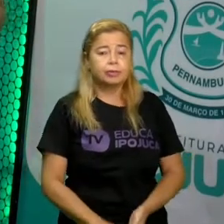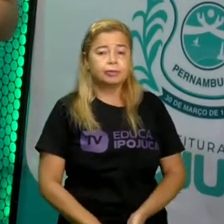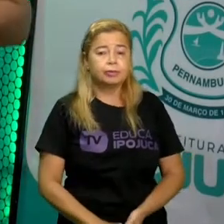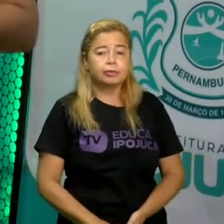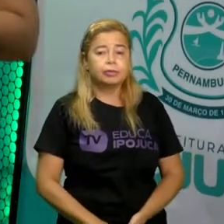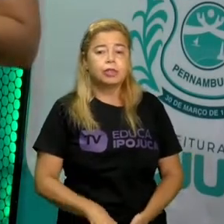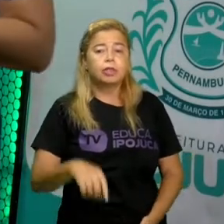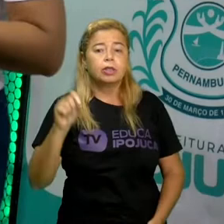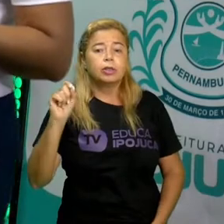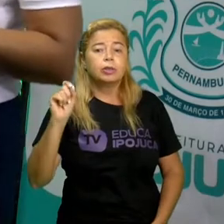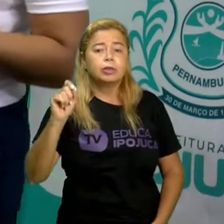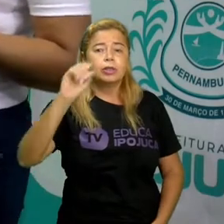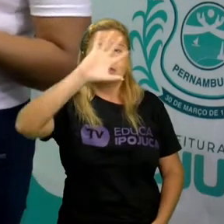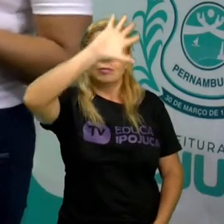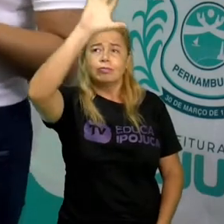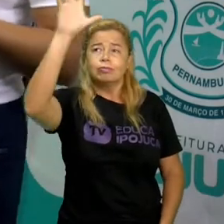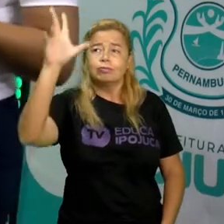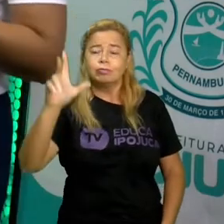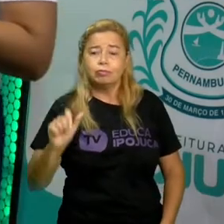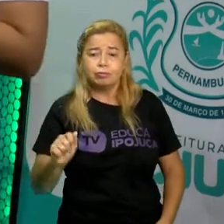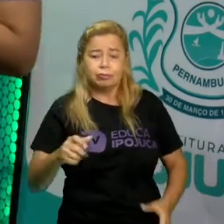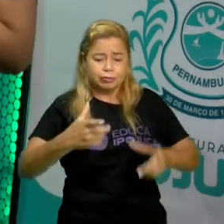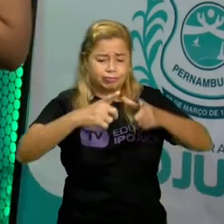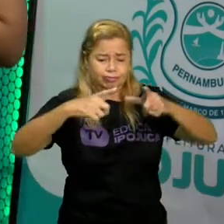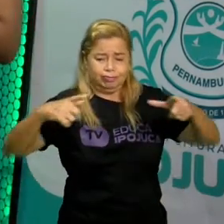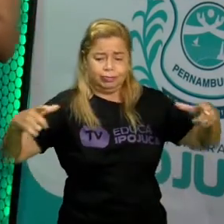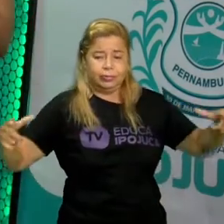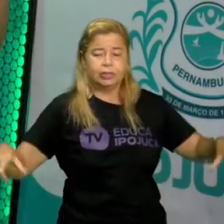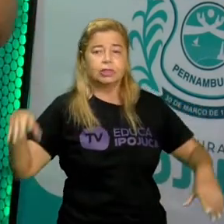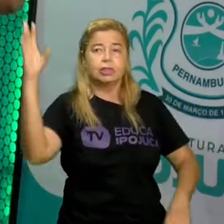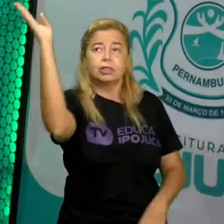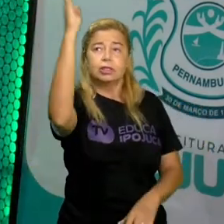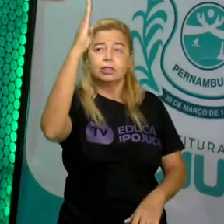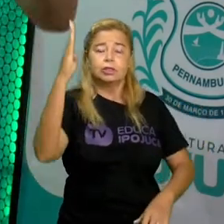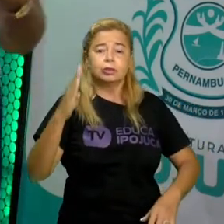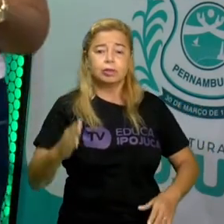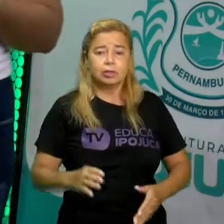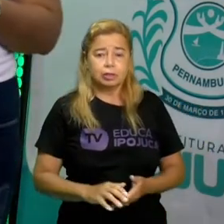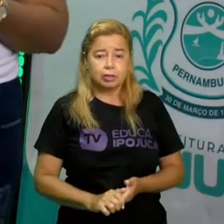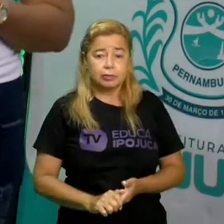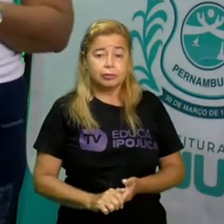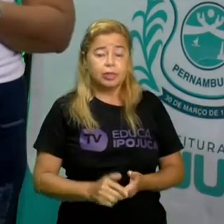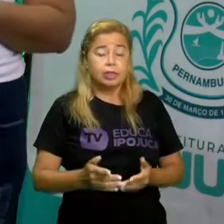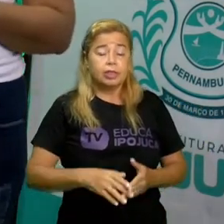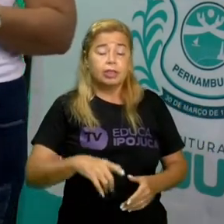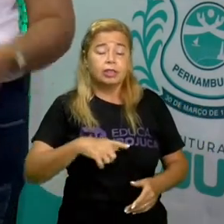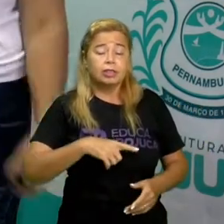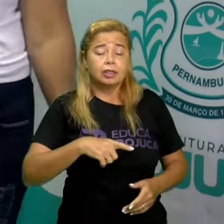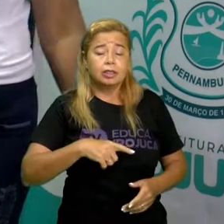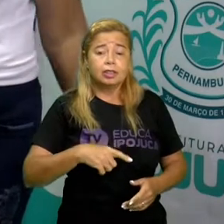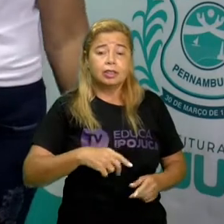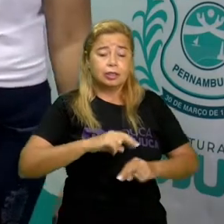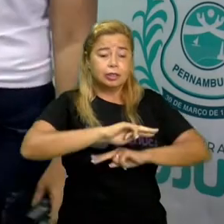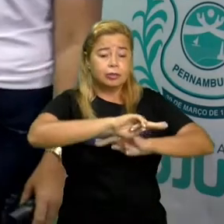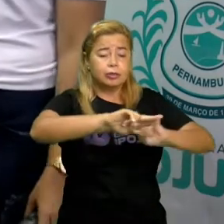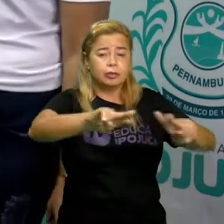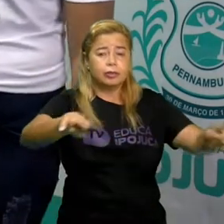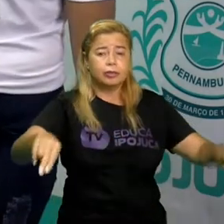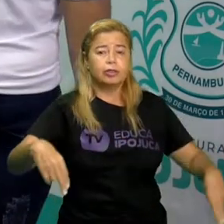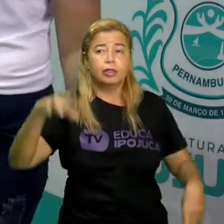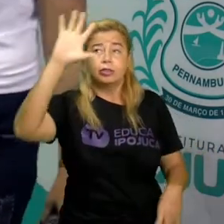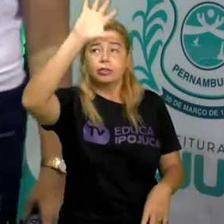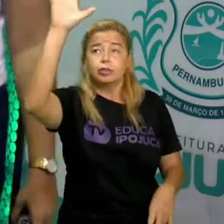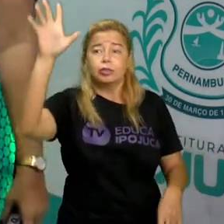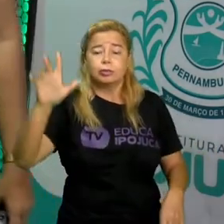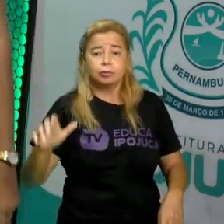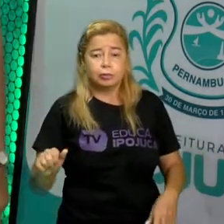Mas o que é um mapa da densidade demográfica do Brasil, professora? A gente estuda sobre vários tipos de mapas. Vamos ver o que é isso? Aqui a